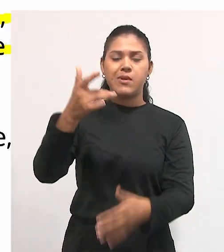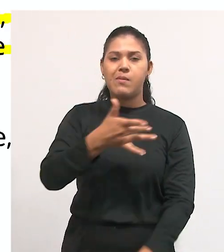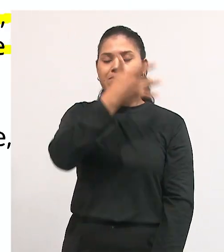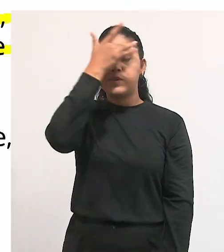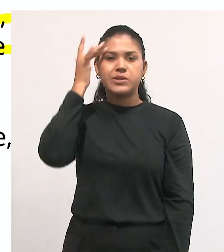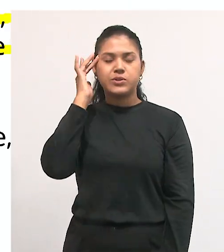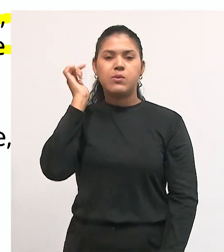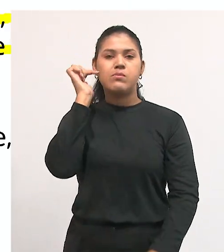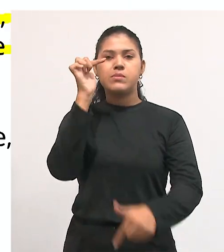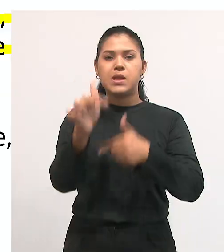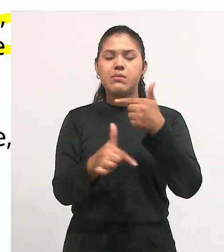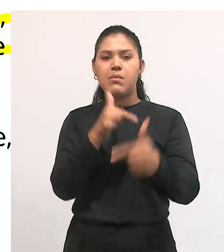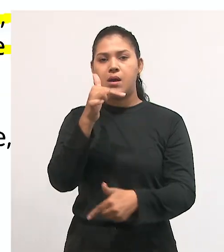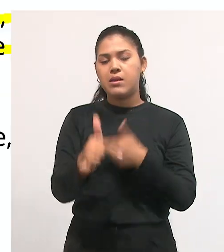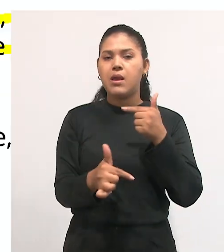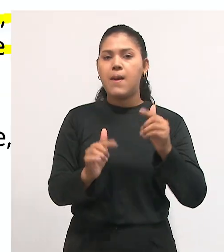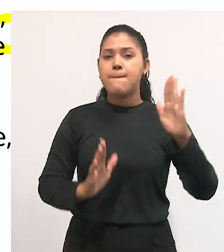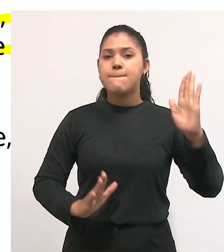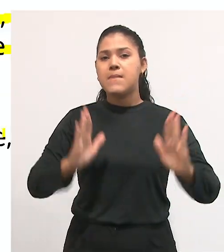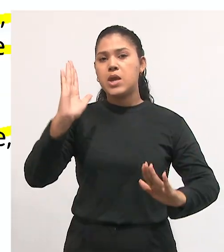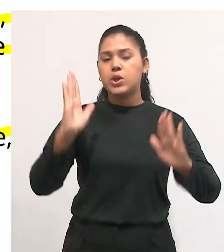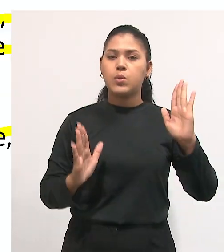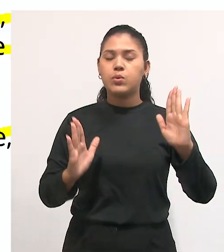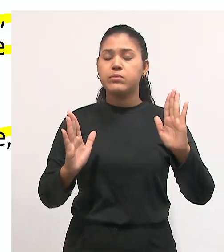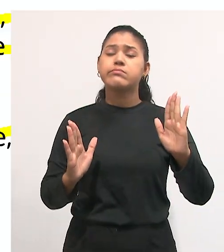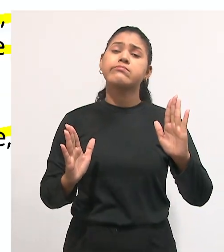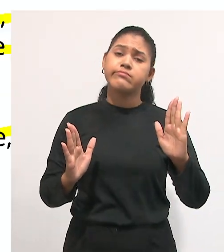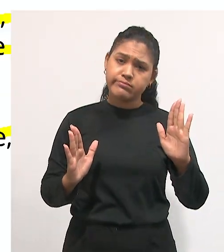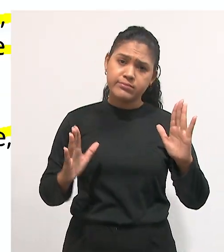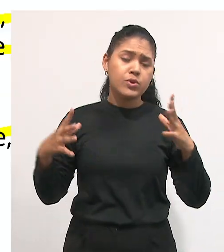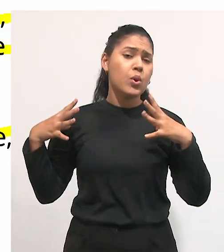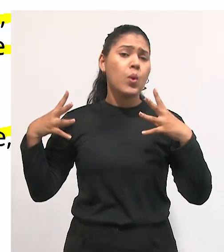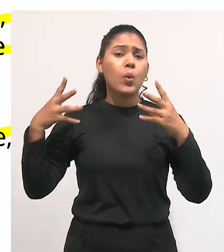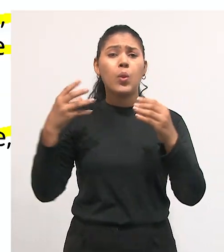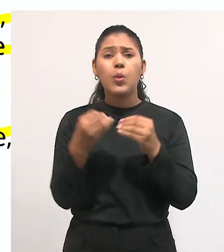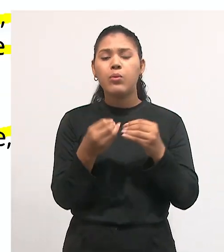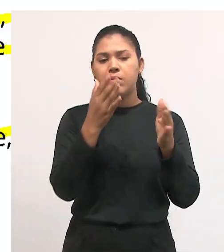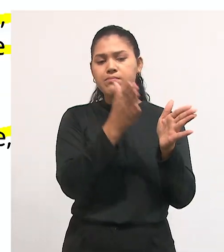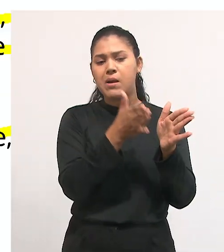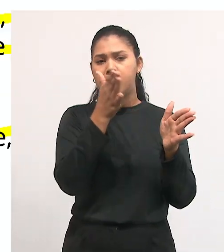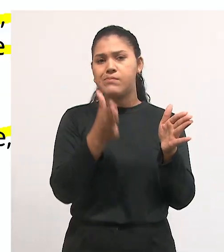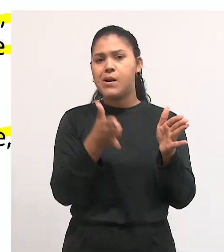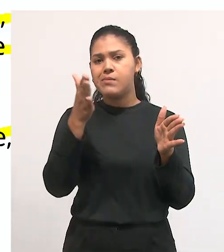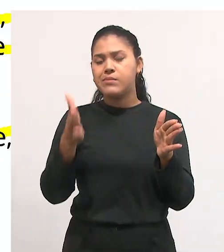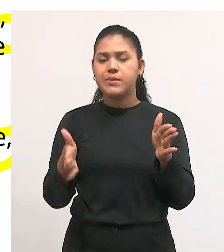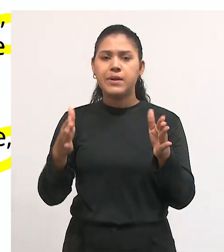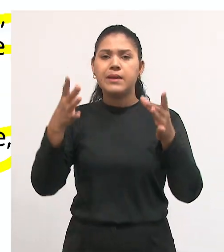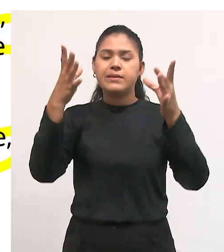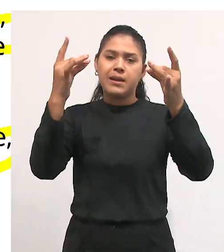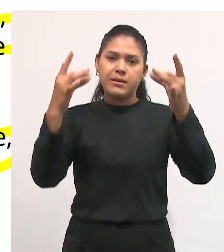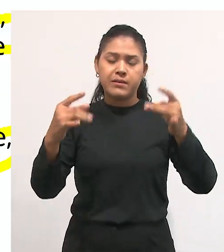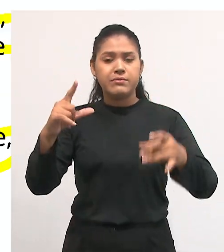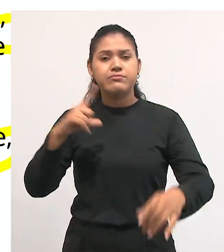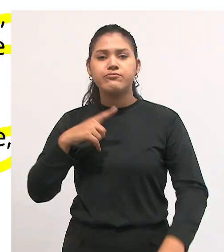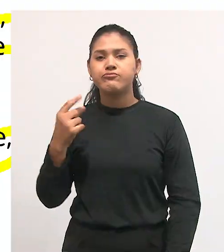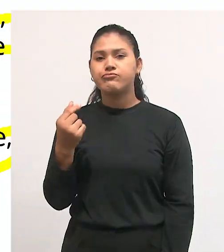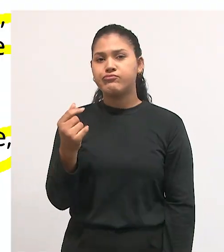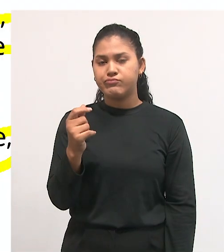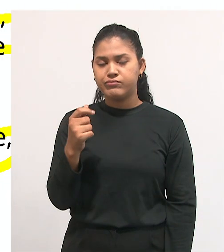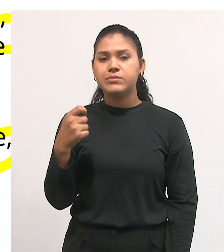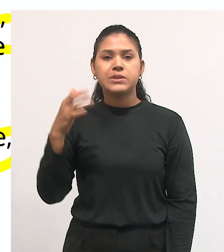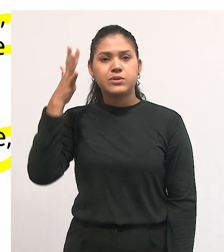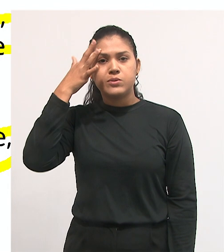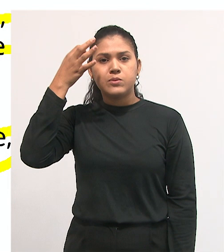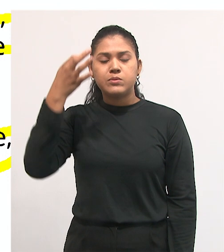né? Isso é essencialmente importante no mundo, né? Por quê? Porque quando a economia flutua constantemente, pode